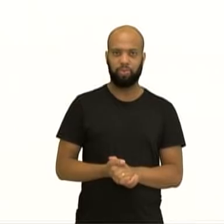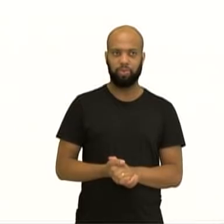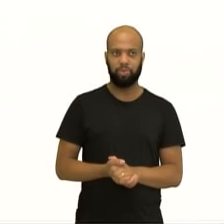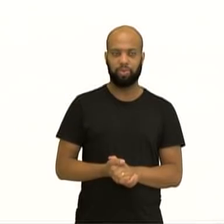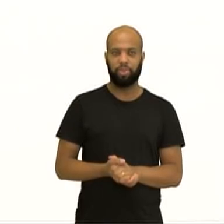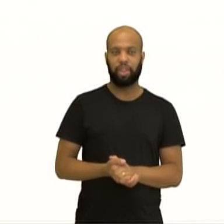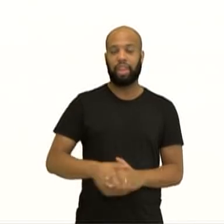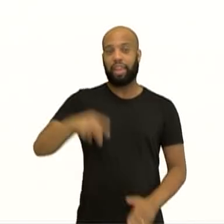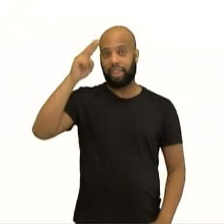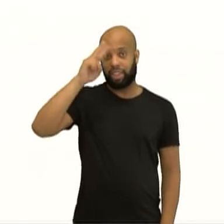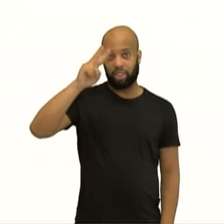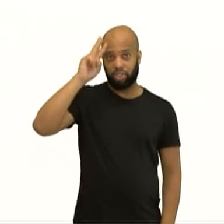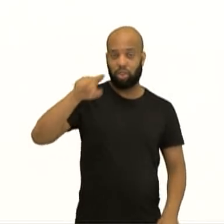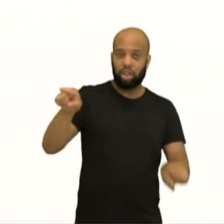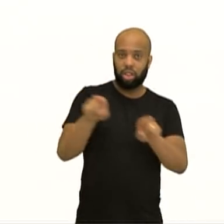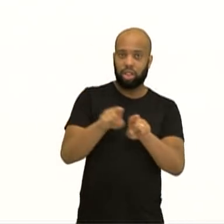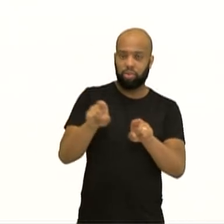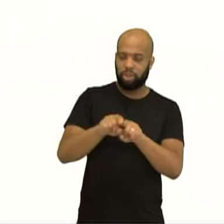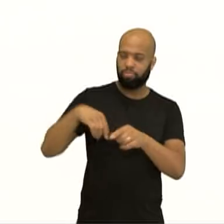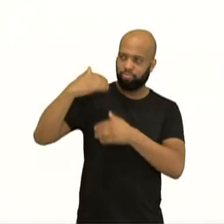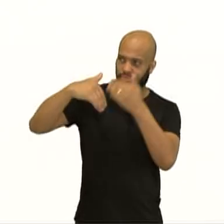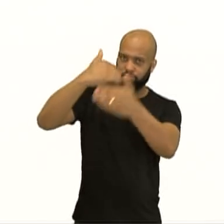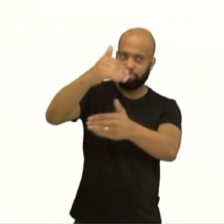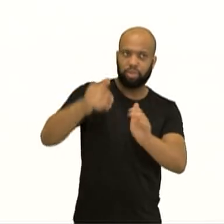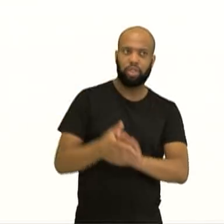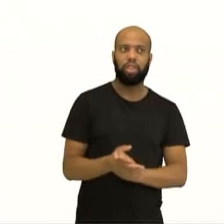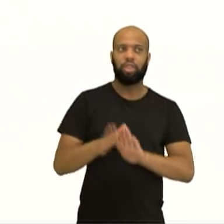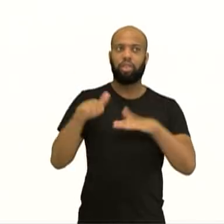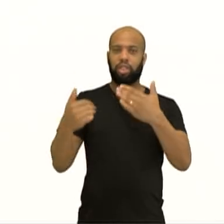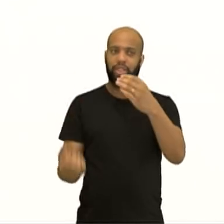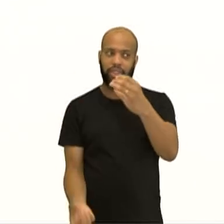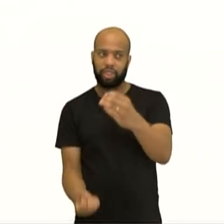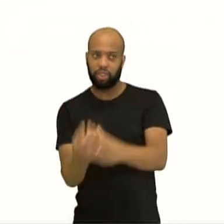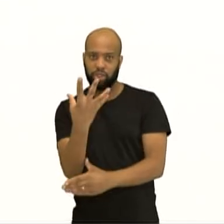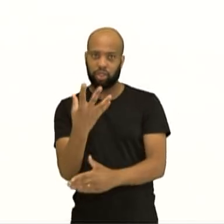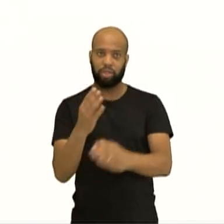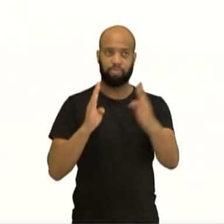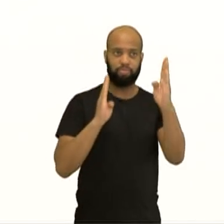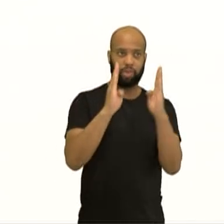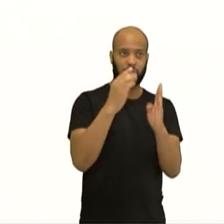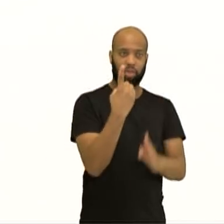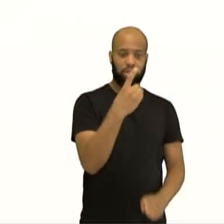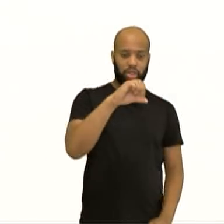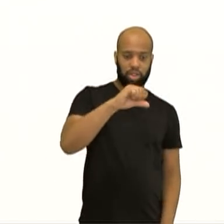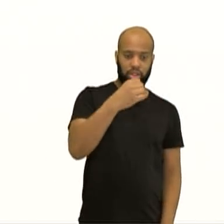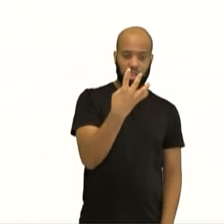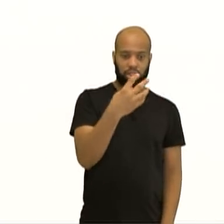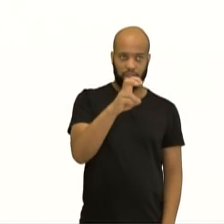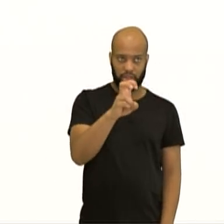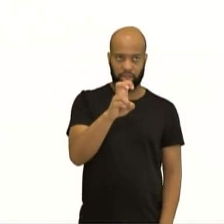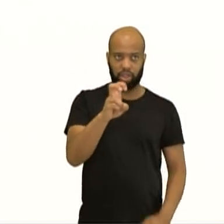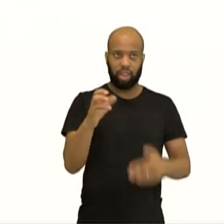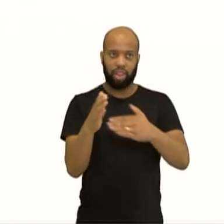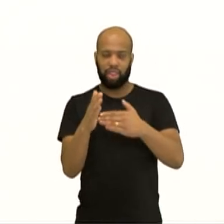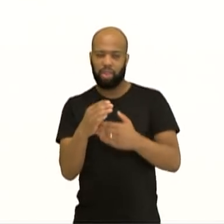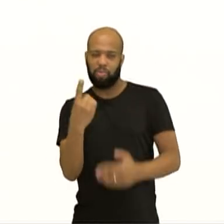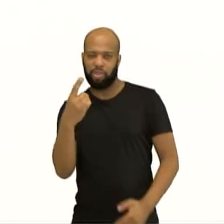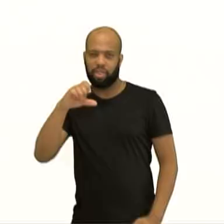História e sua evolução. Tá? A criação foi entre 1945 e